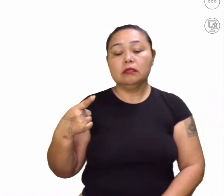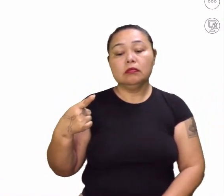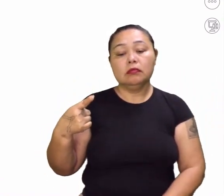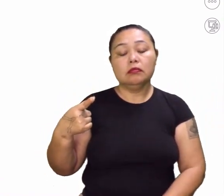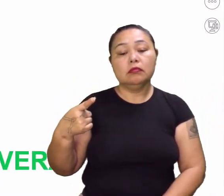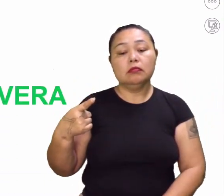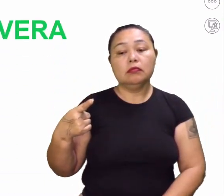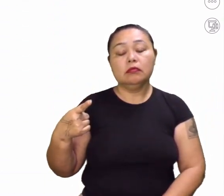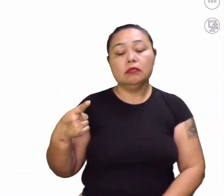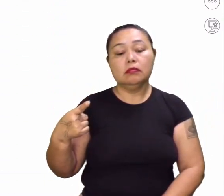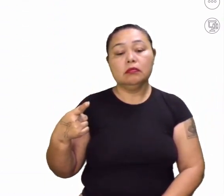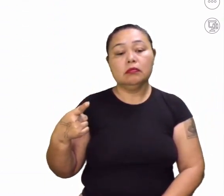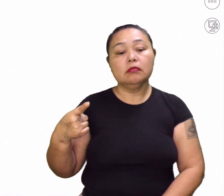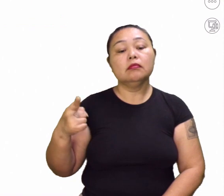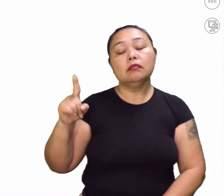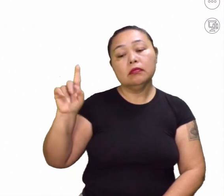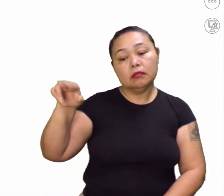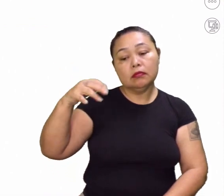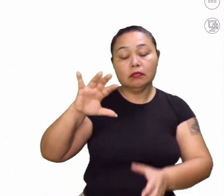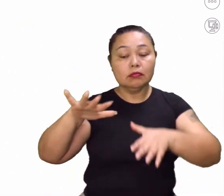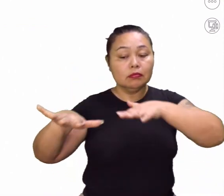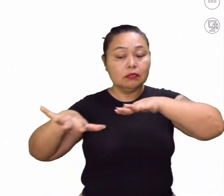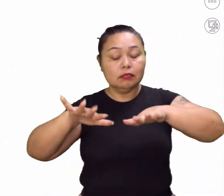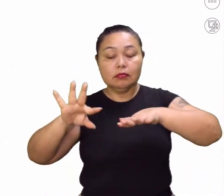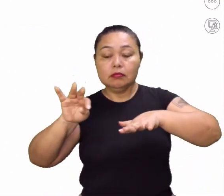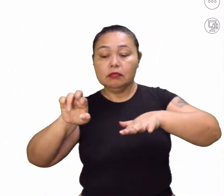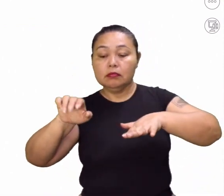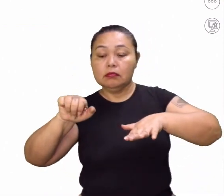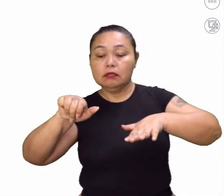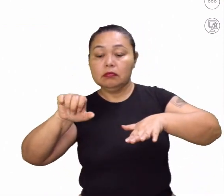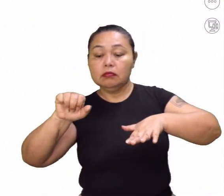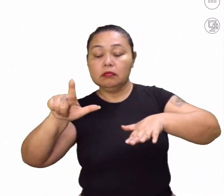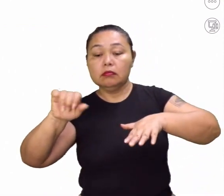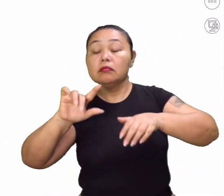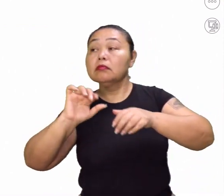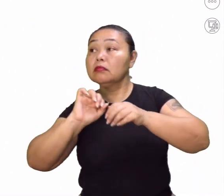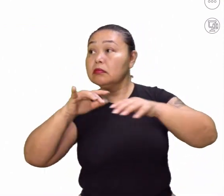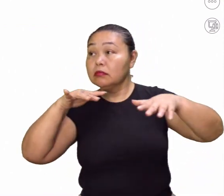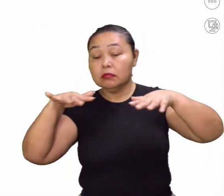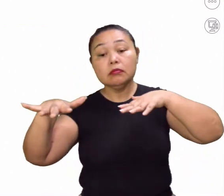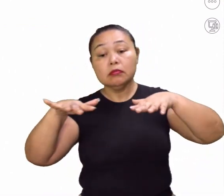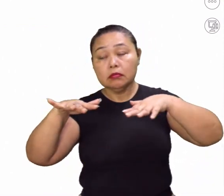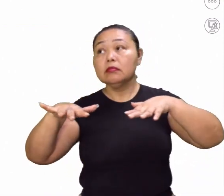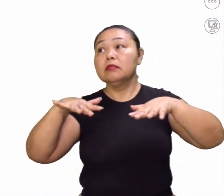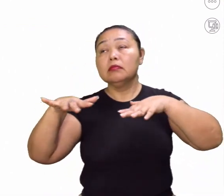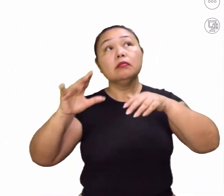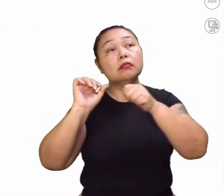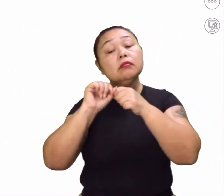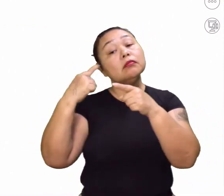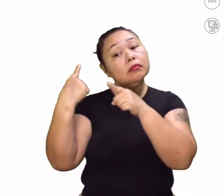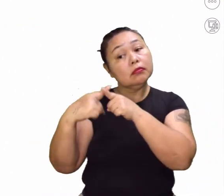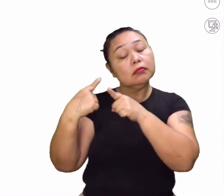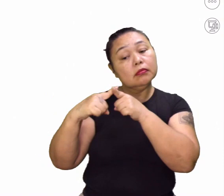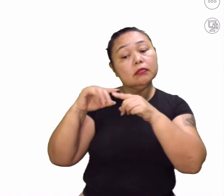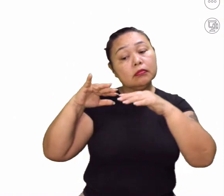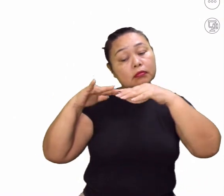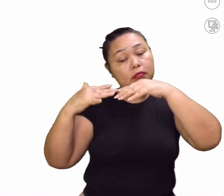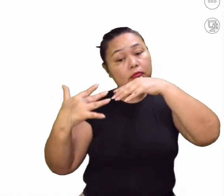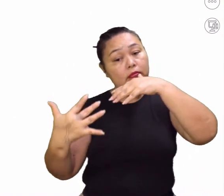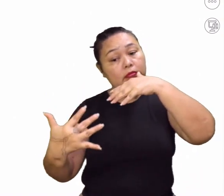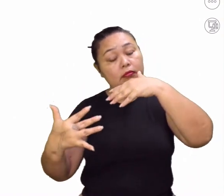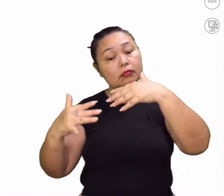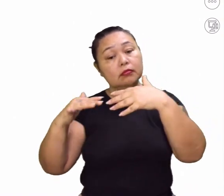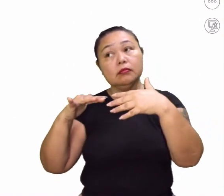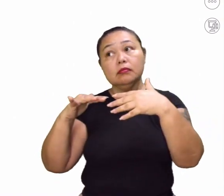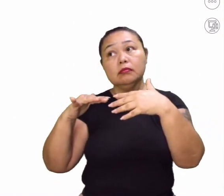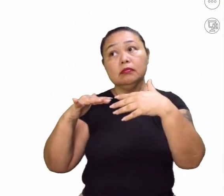frente, das consequências do movimento de translação. Então, E esse movimento de translação, por causa dessa inclinação